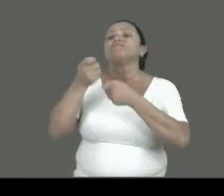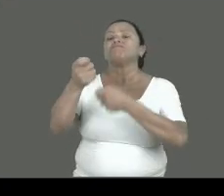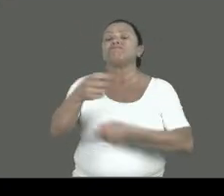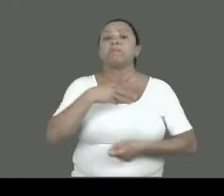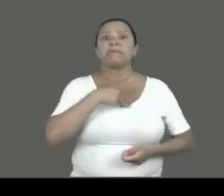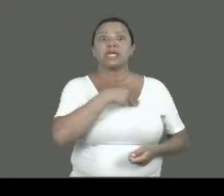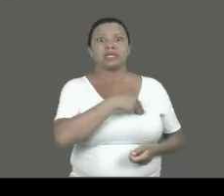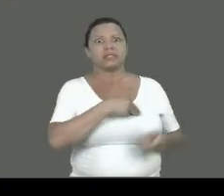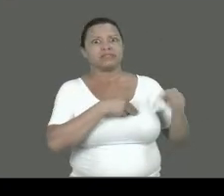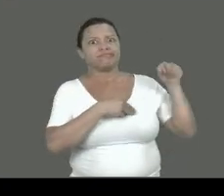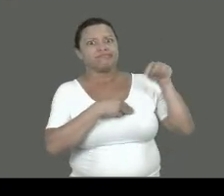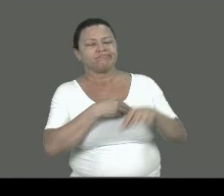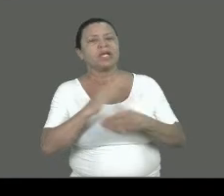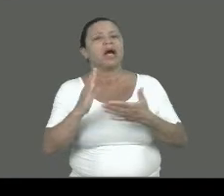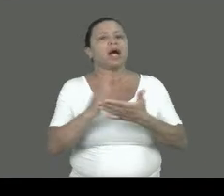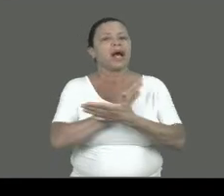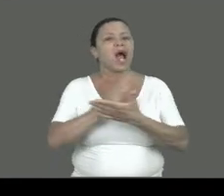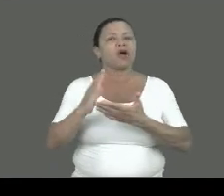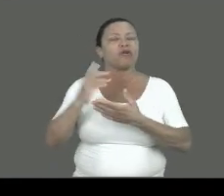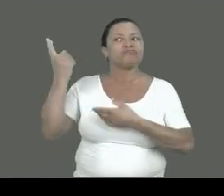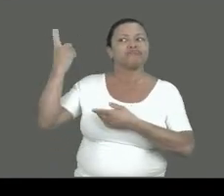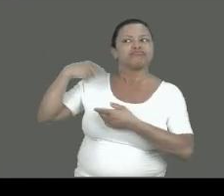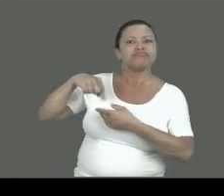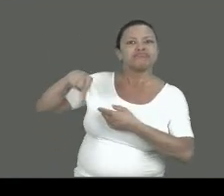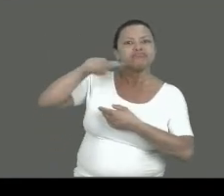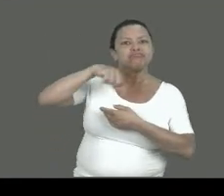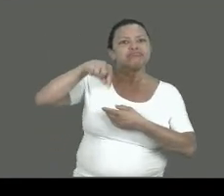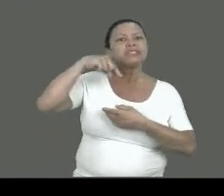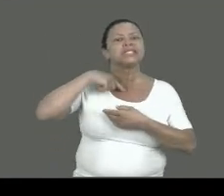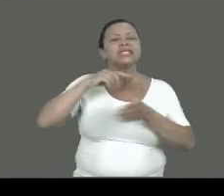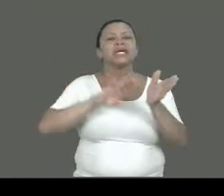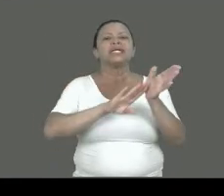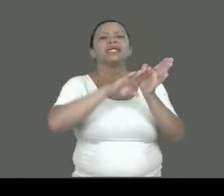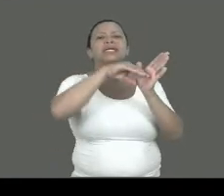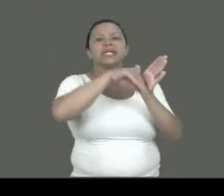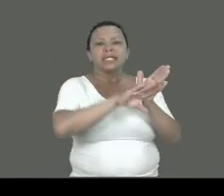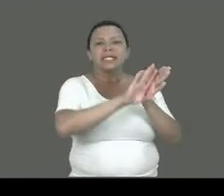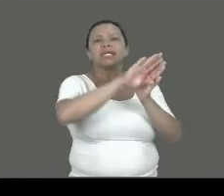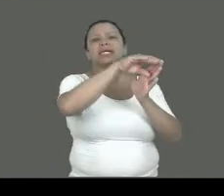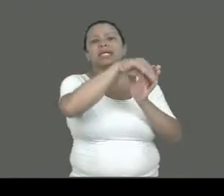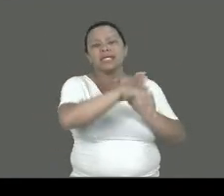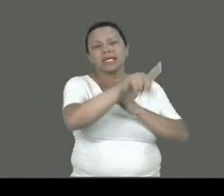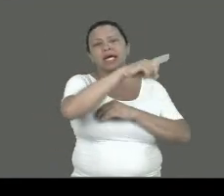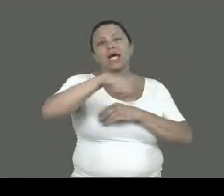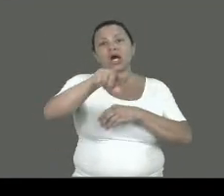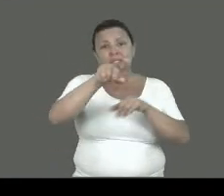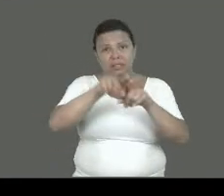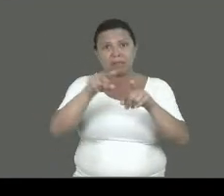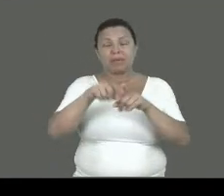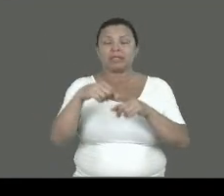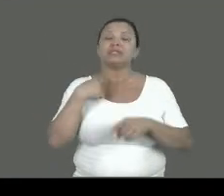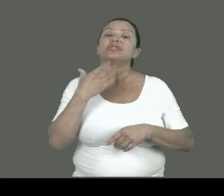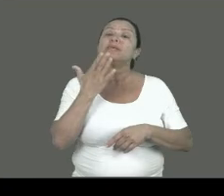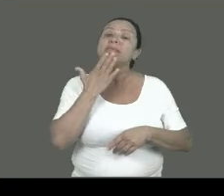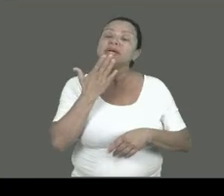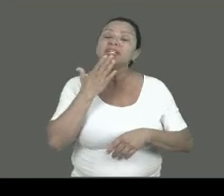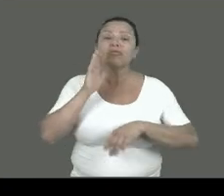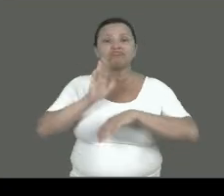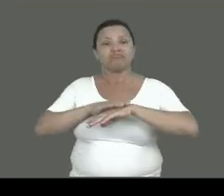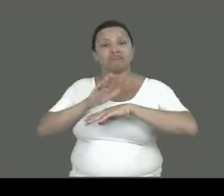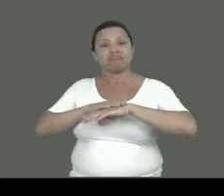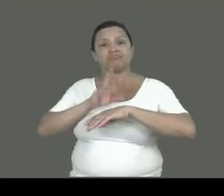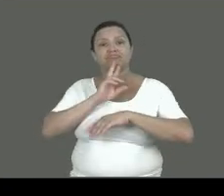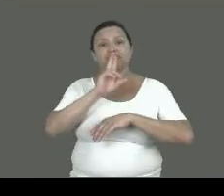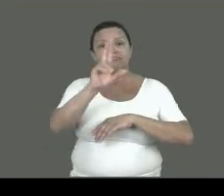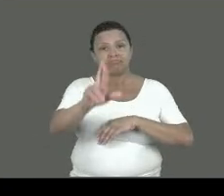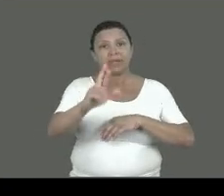cumprir, algumas que nos são impostas, como as expiações, outras as quais pedimos, que são as nossas provas,